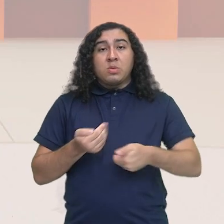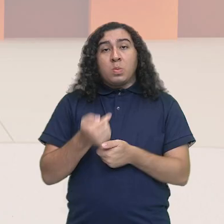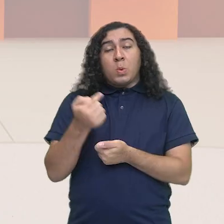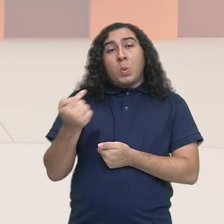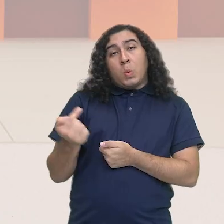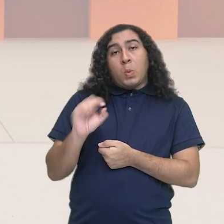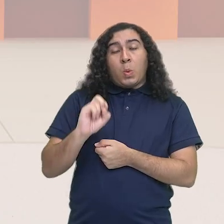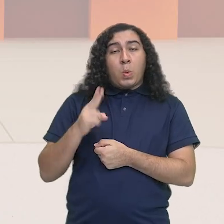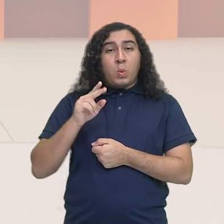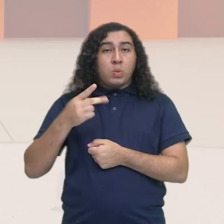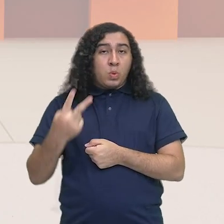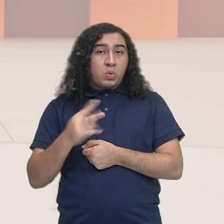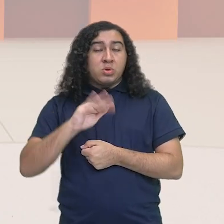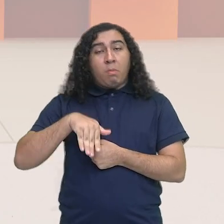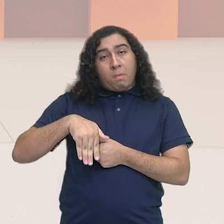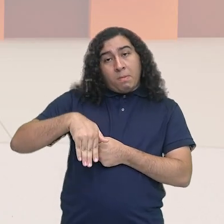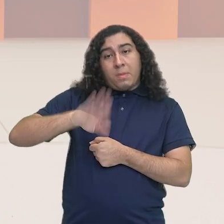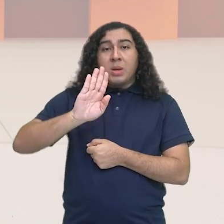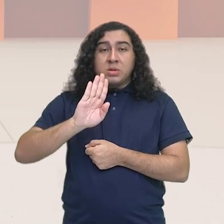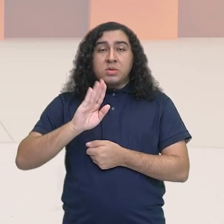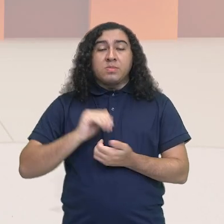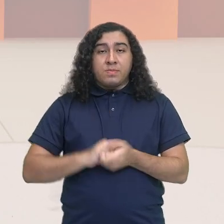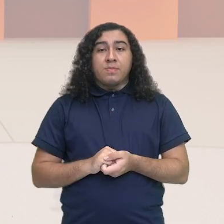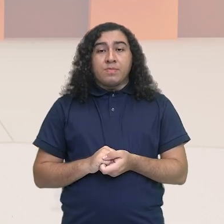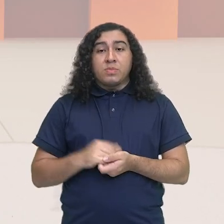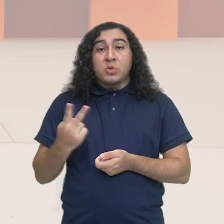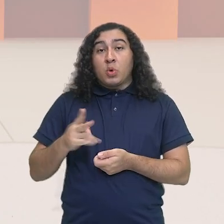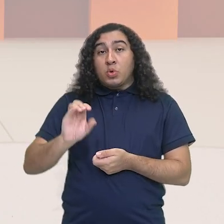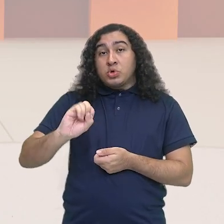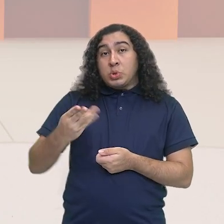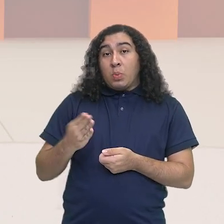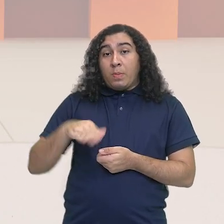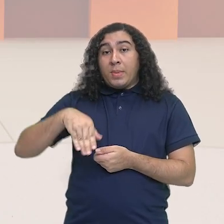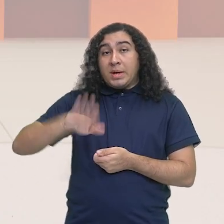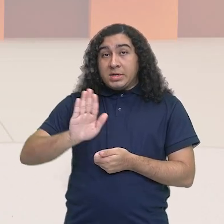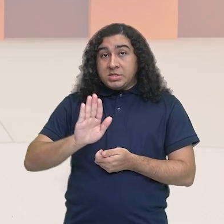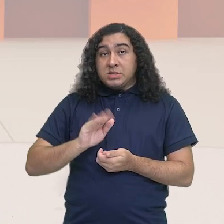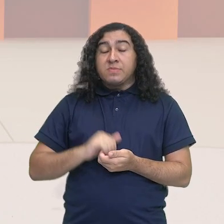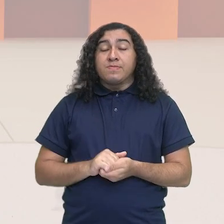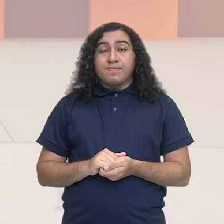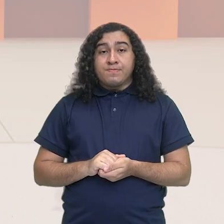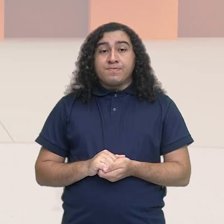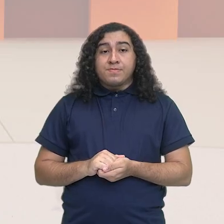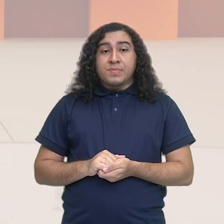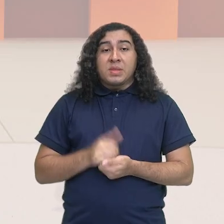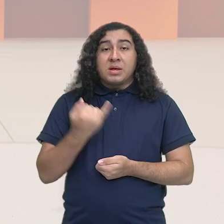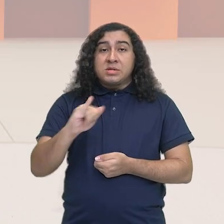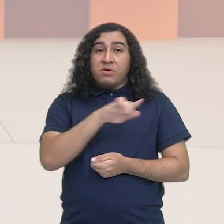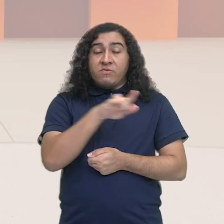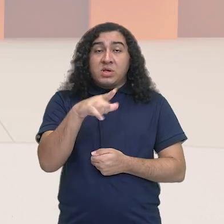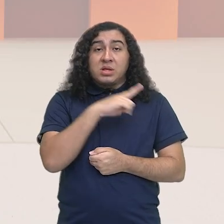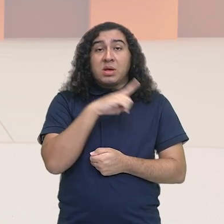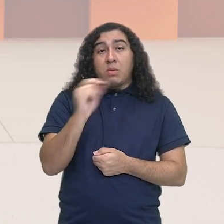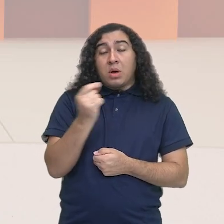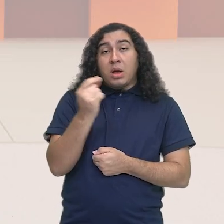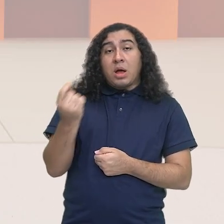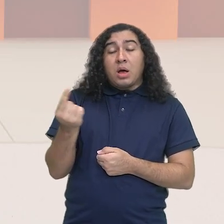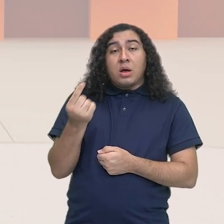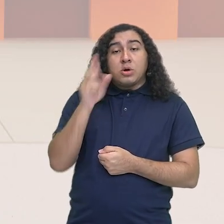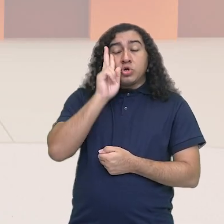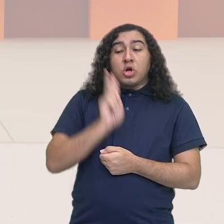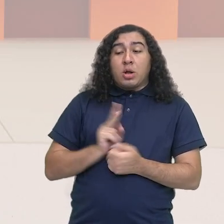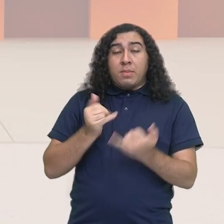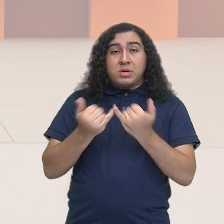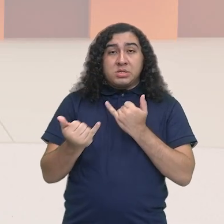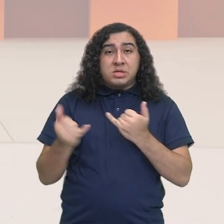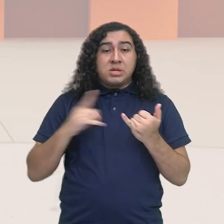compartilhados por dois ou mais indivíduos. Então, quando você tem as mesmas, né, os mesmos valores, você então forma